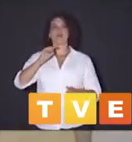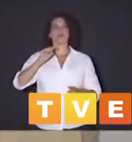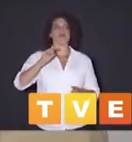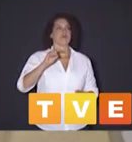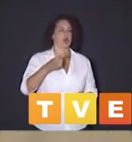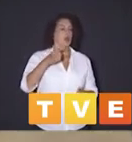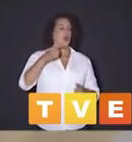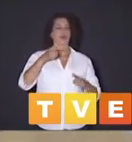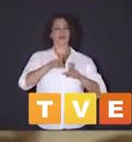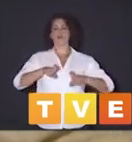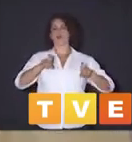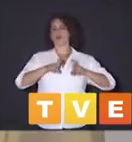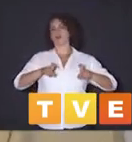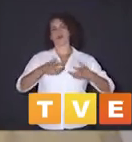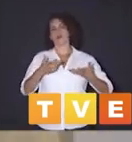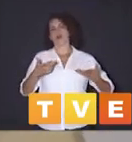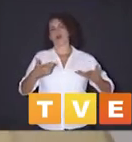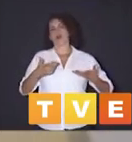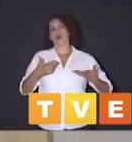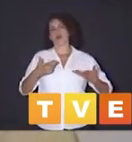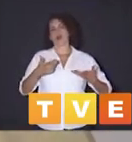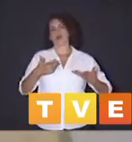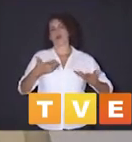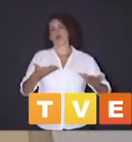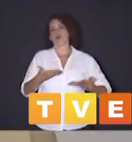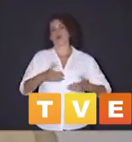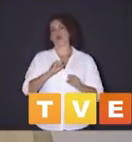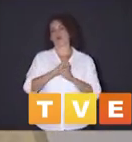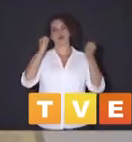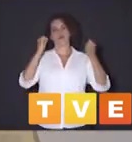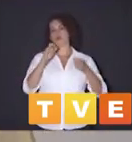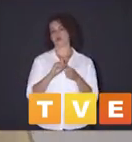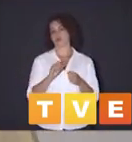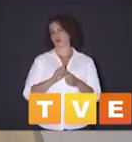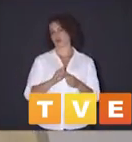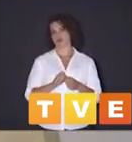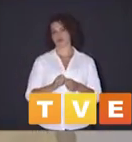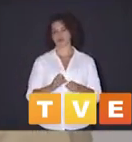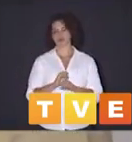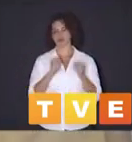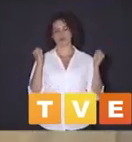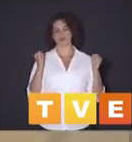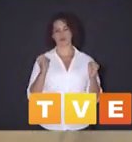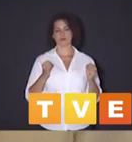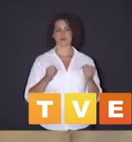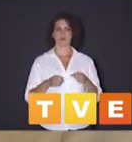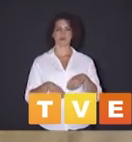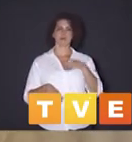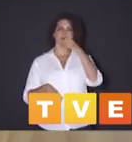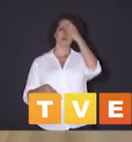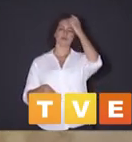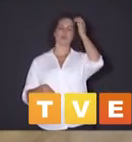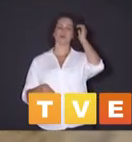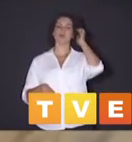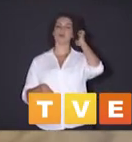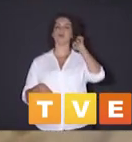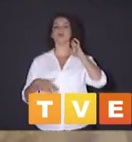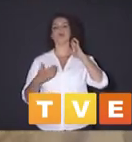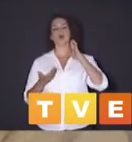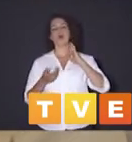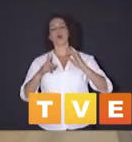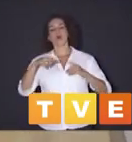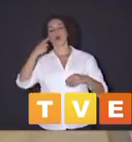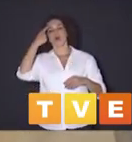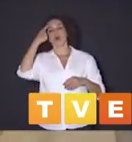um ataque que ninguém sabe como fazer hoje é praticamente impossível fazer isso então essa é a